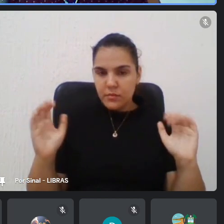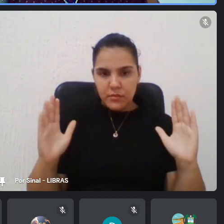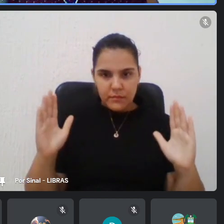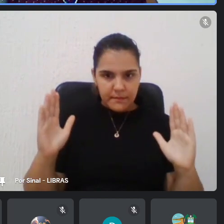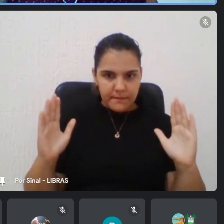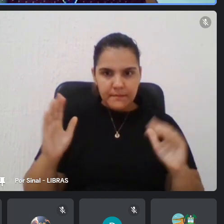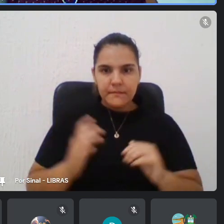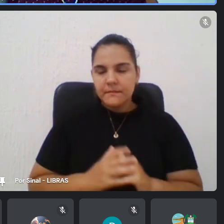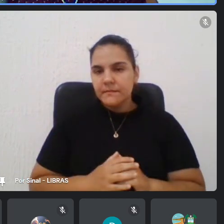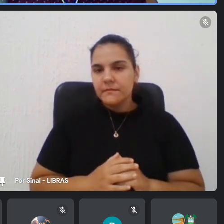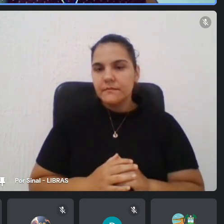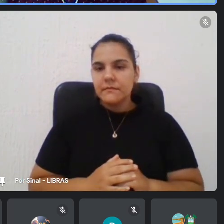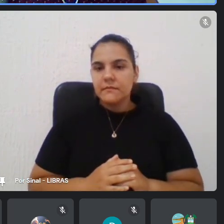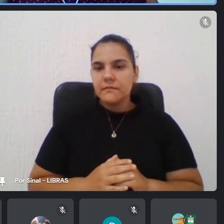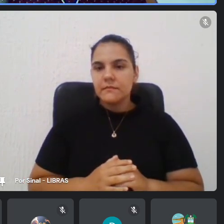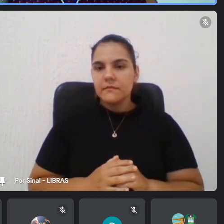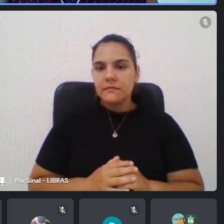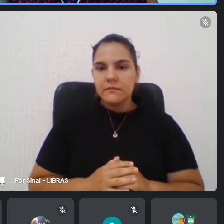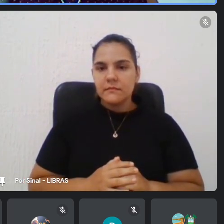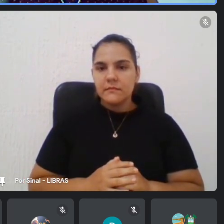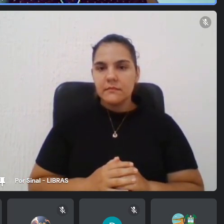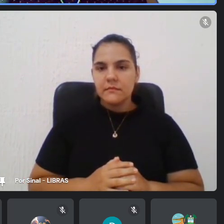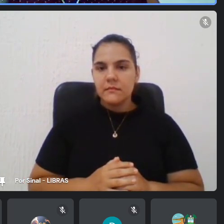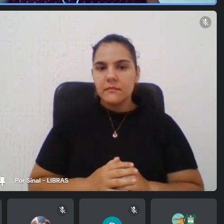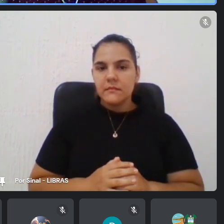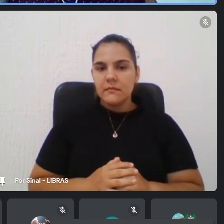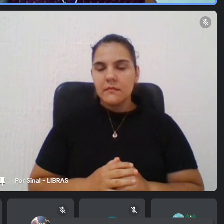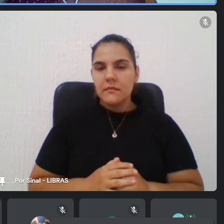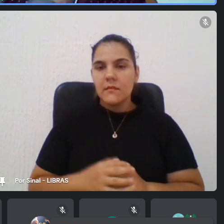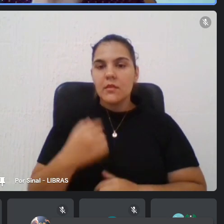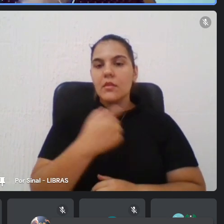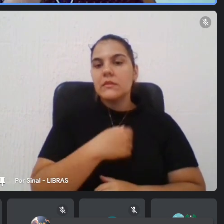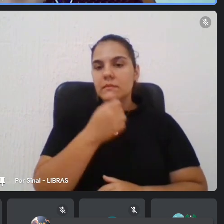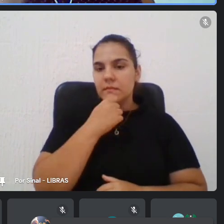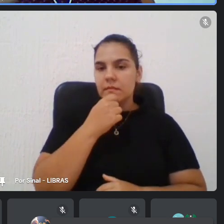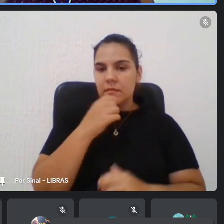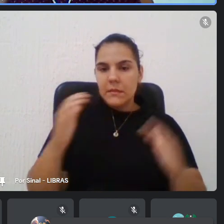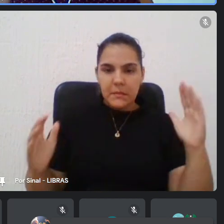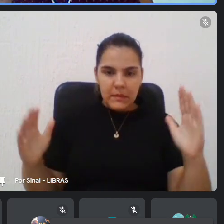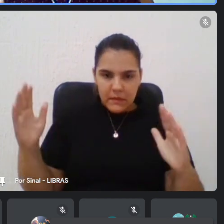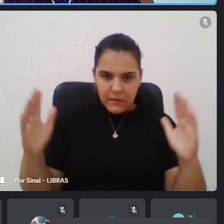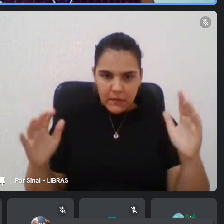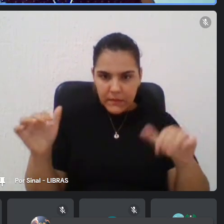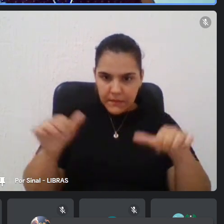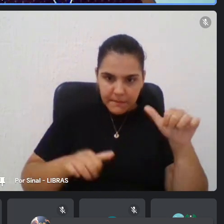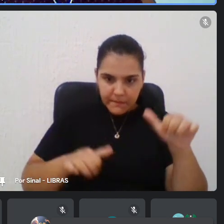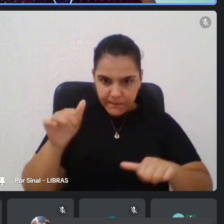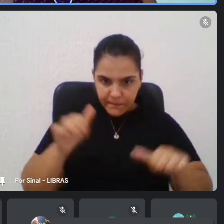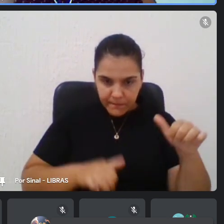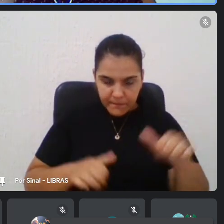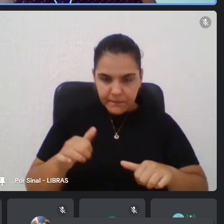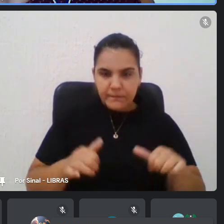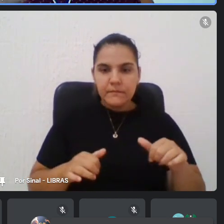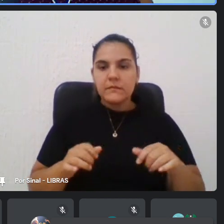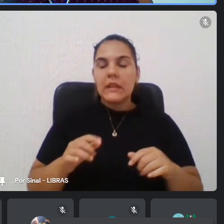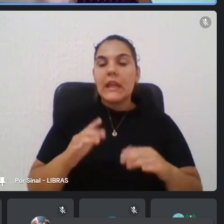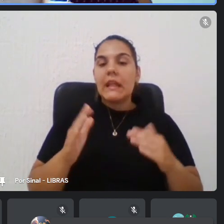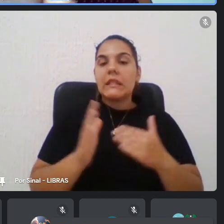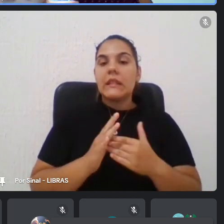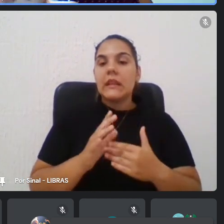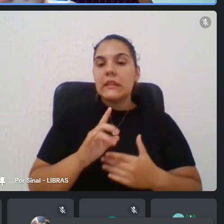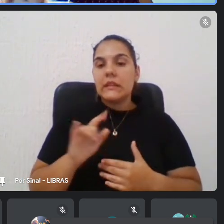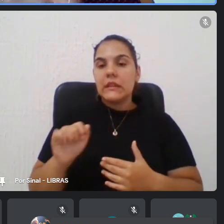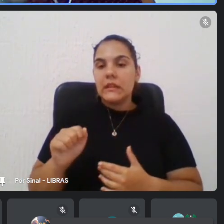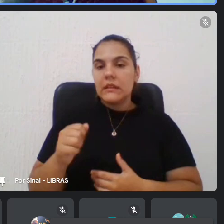os pareceristas julgam ainda esse semestre e até dia 31 de dezembro o recurso tem que chegar até